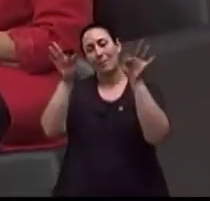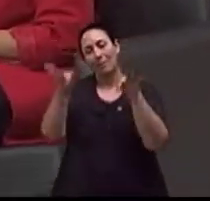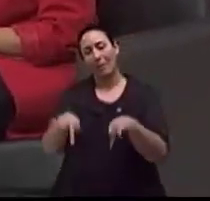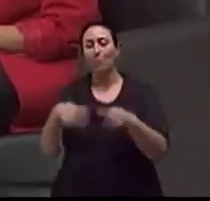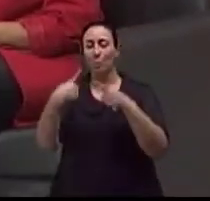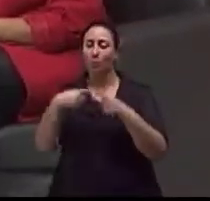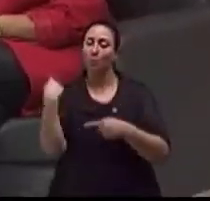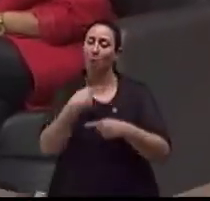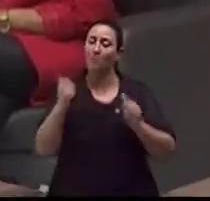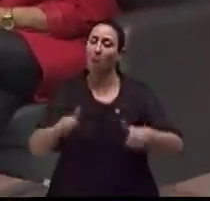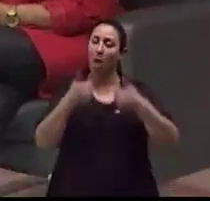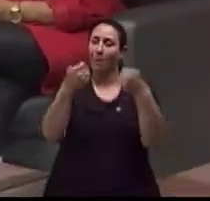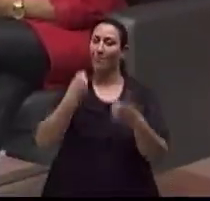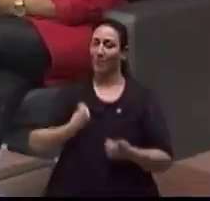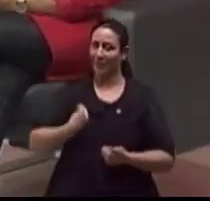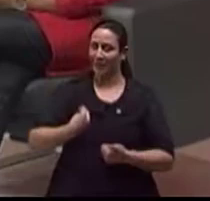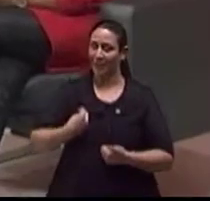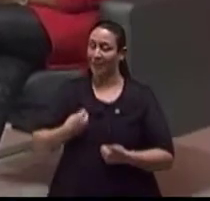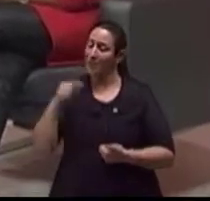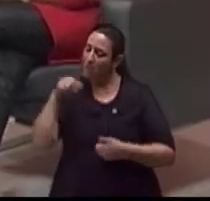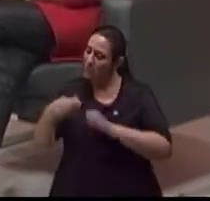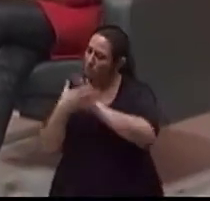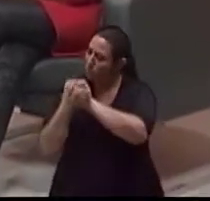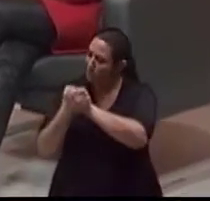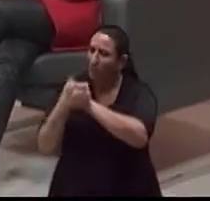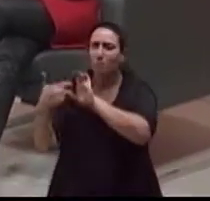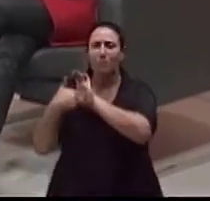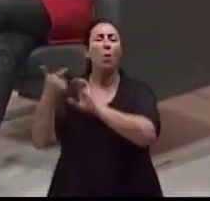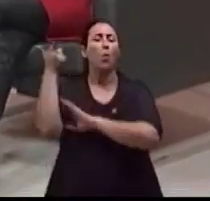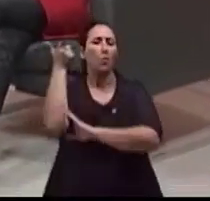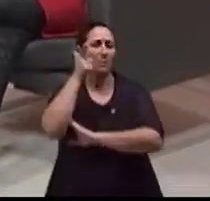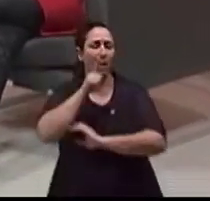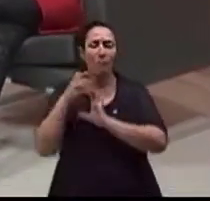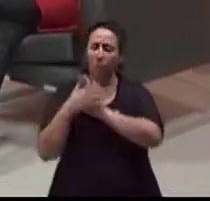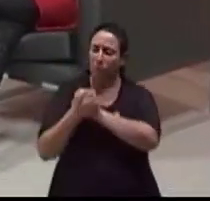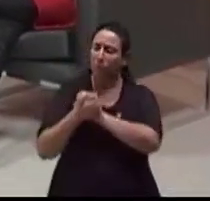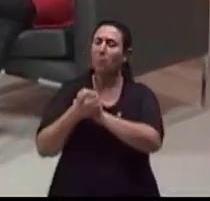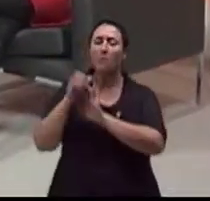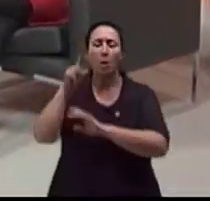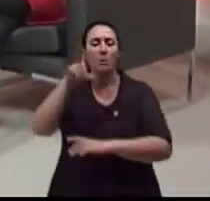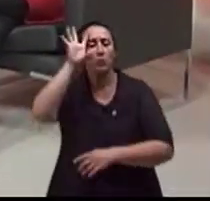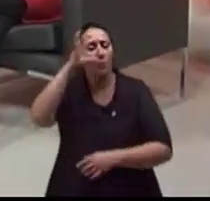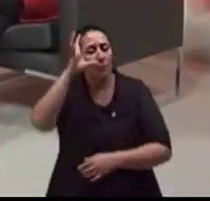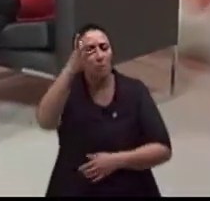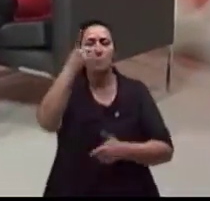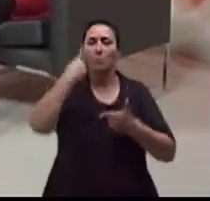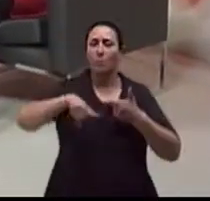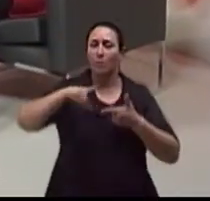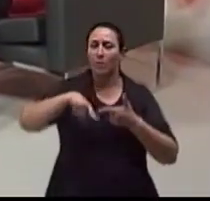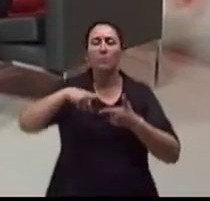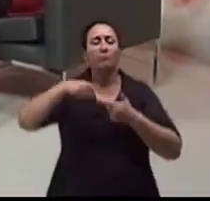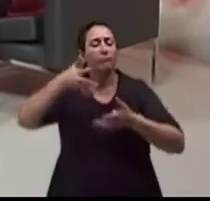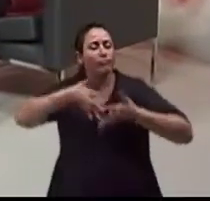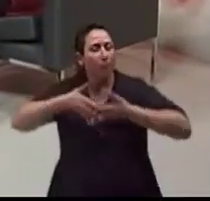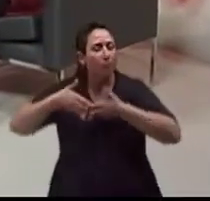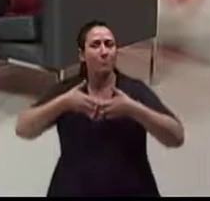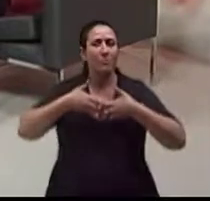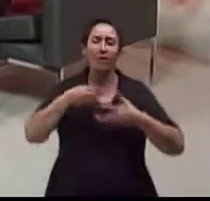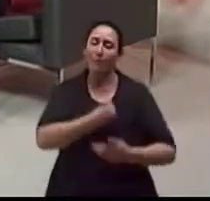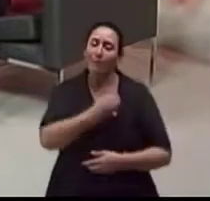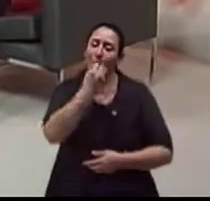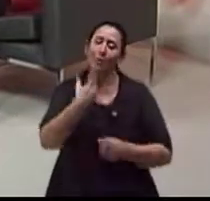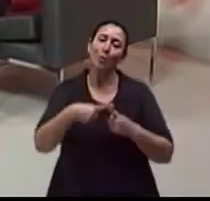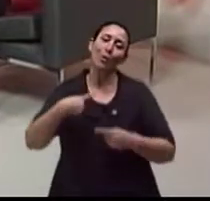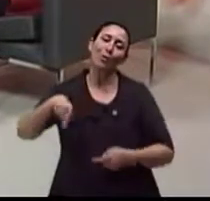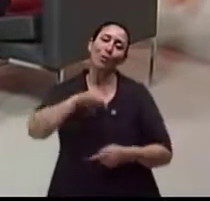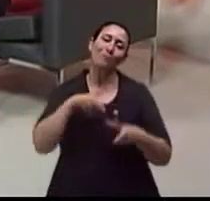por que assume que a gente melhor a vida né assim é que a gente precisa estar de mãos dadas para resolver todos os nossos conflitos e viva